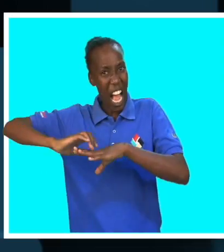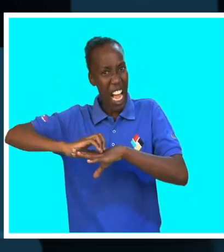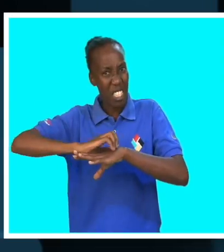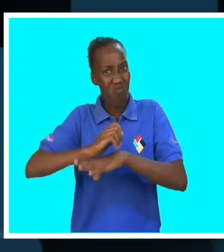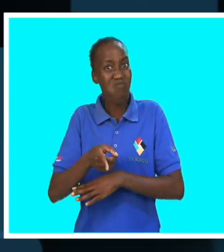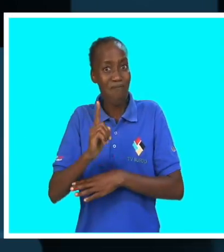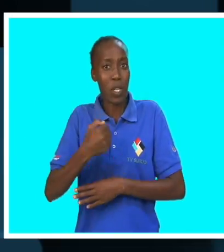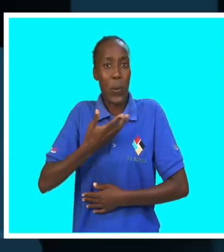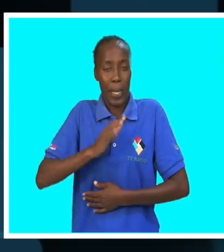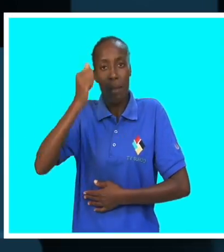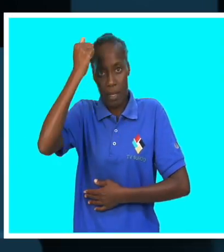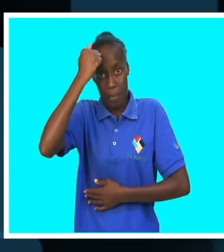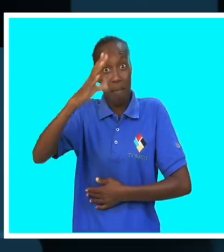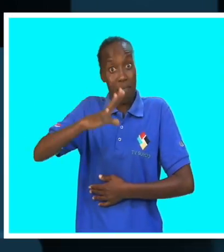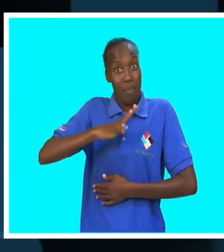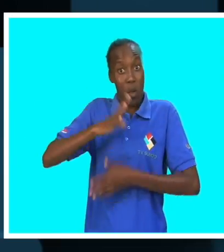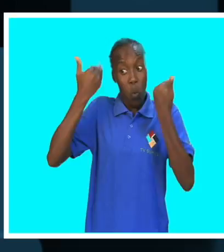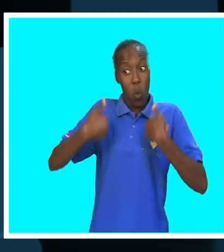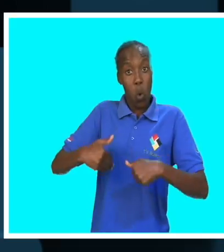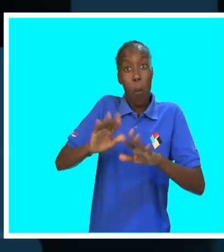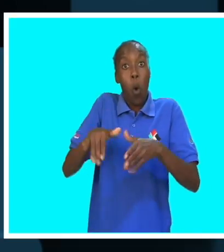Eu queria saber se podia ter ou não.